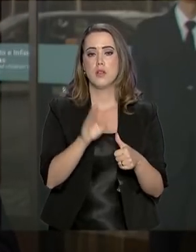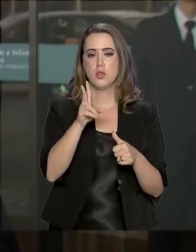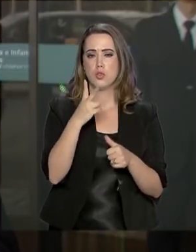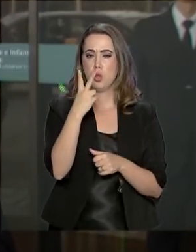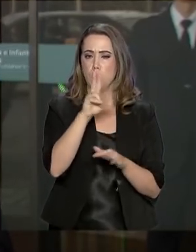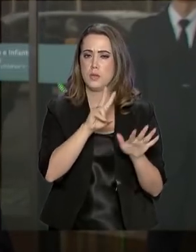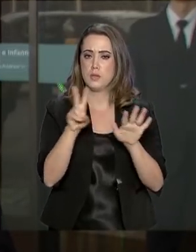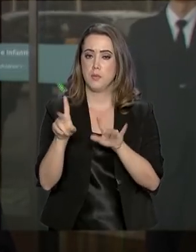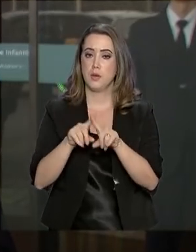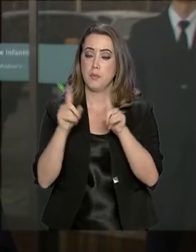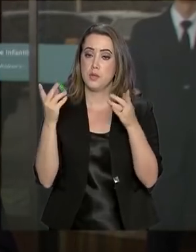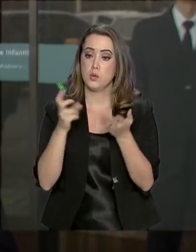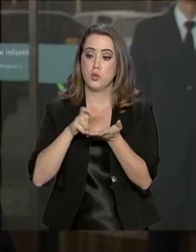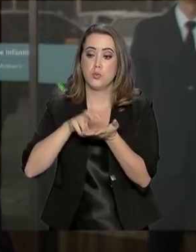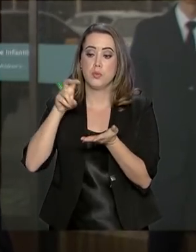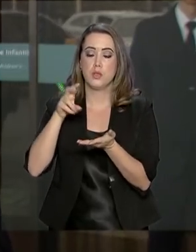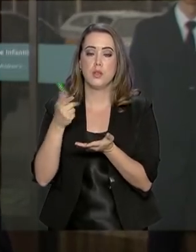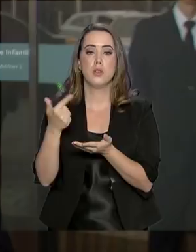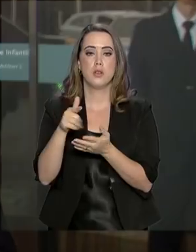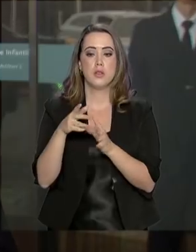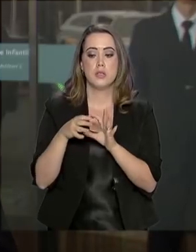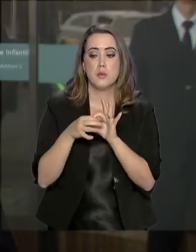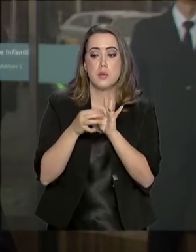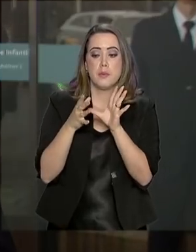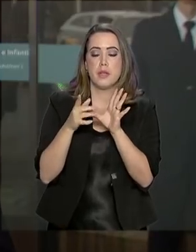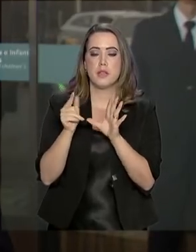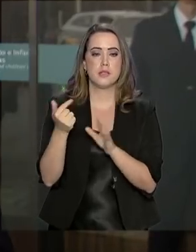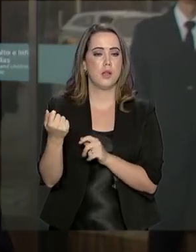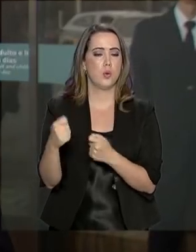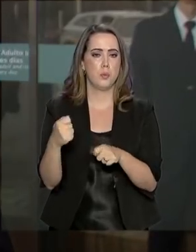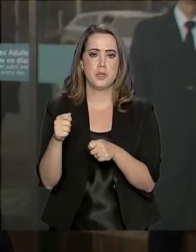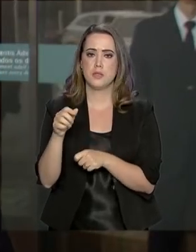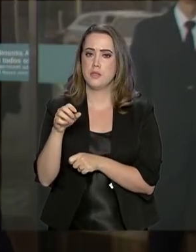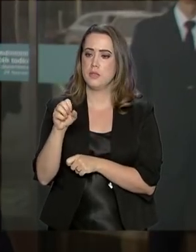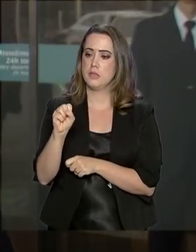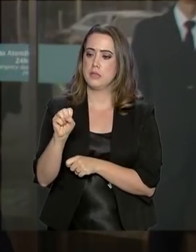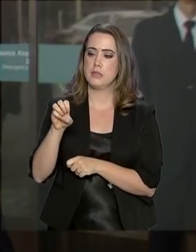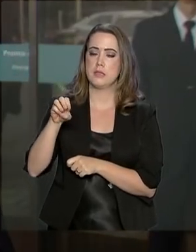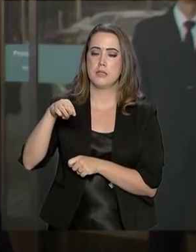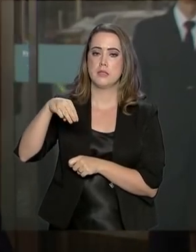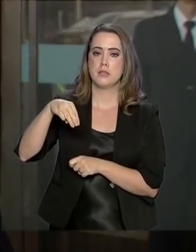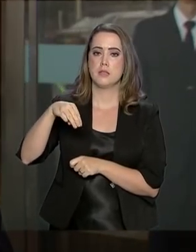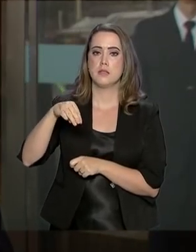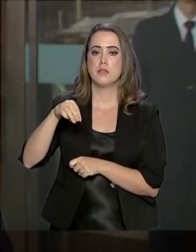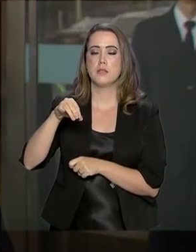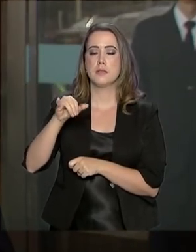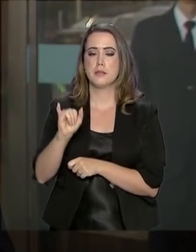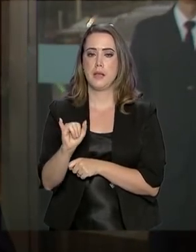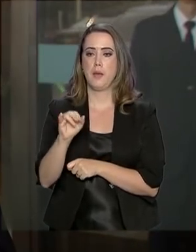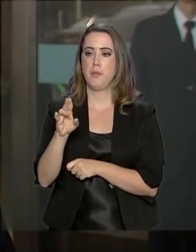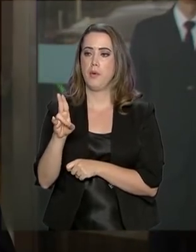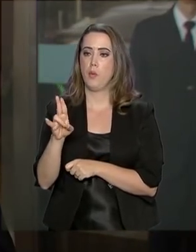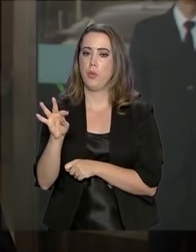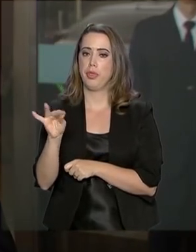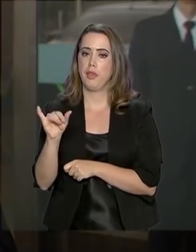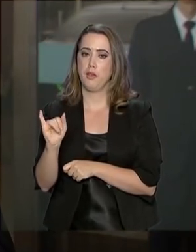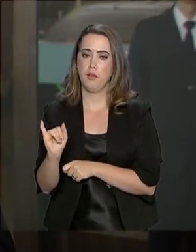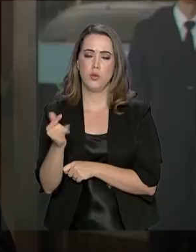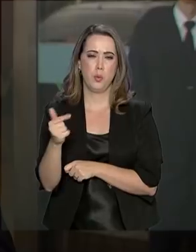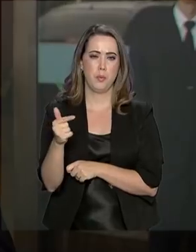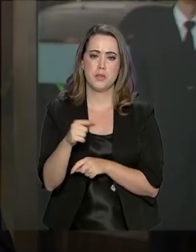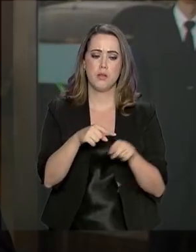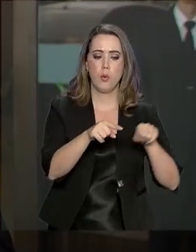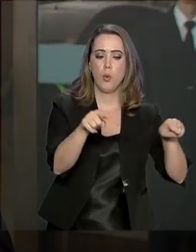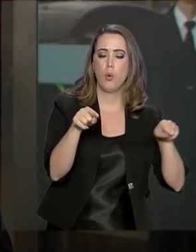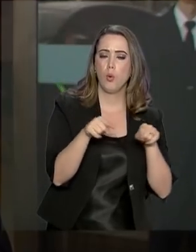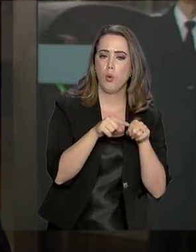semanas mas na manhã de hoje ele recebeu alta do regime de terapia semi-intensiva para o regime de apartamento Jair